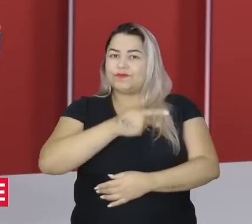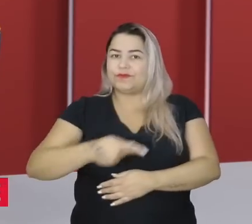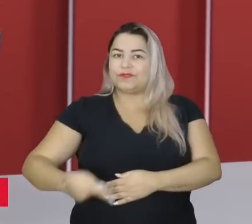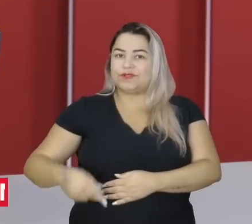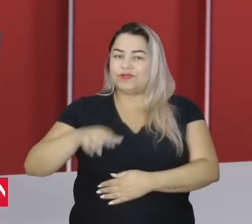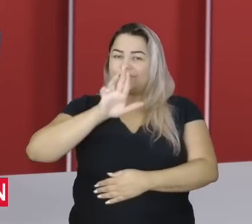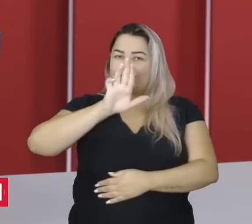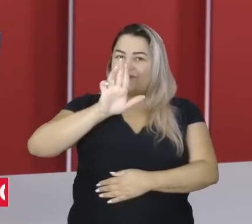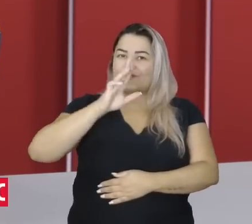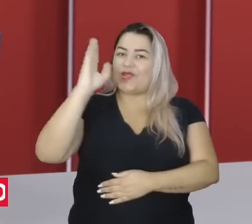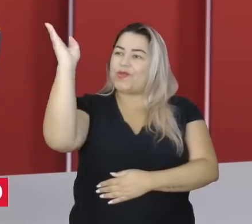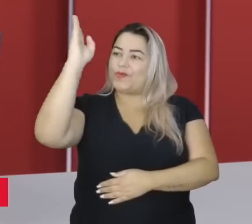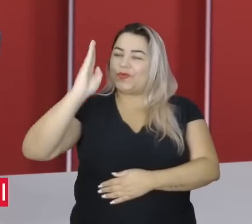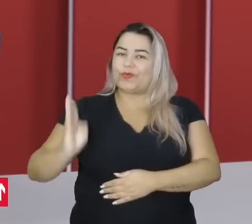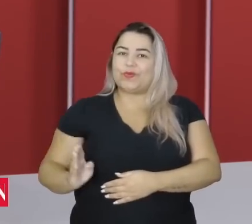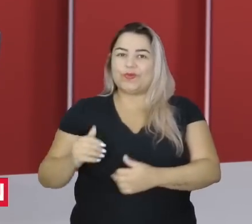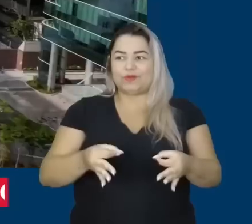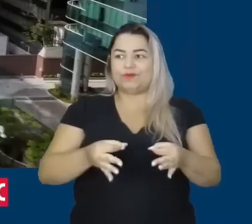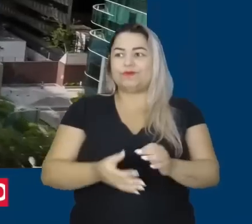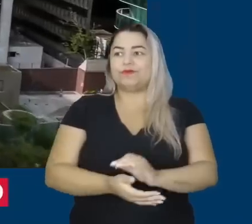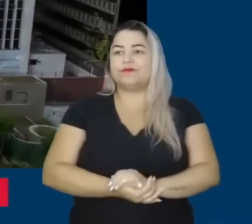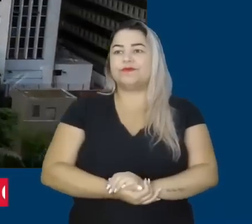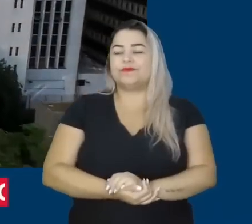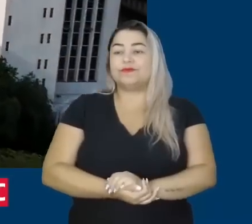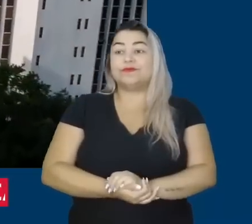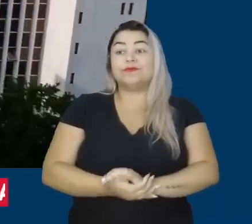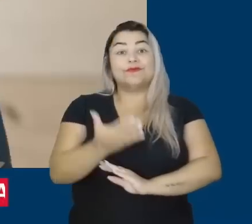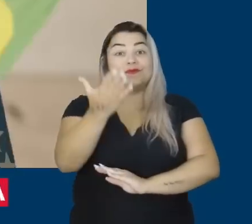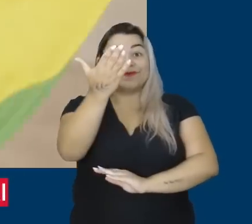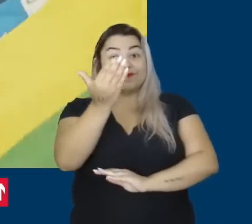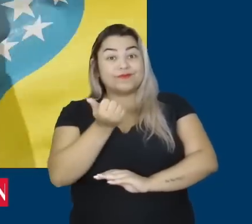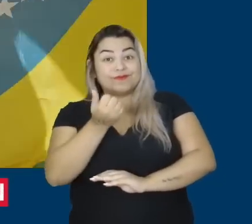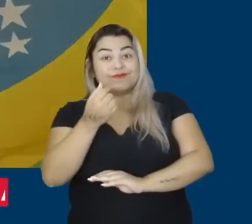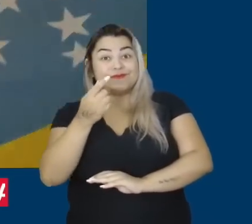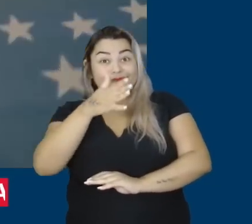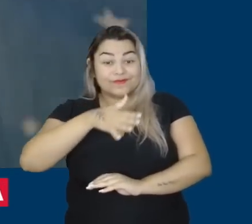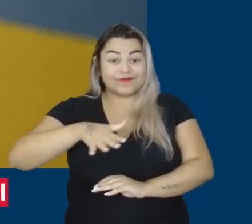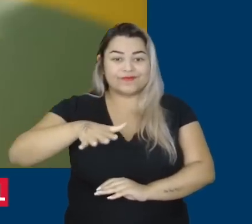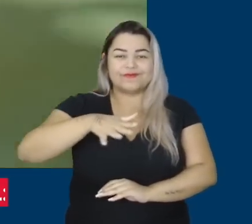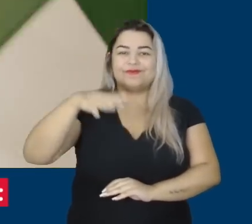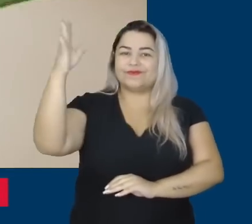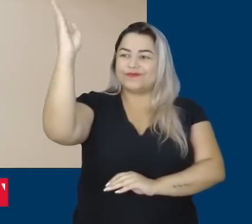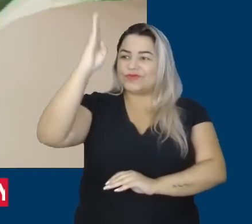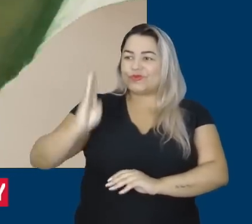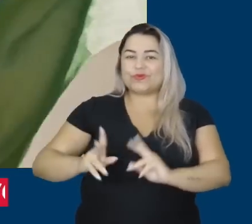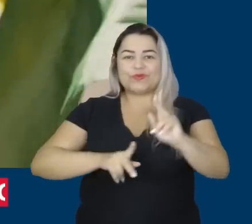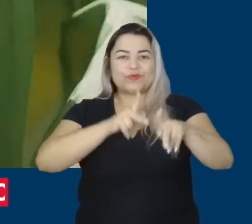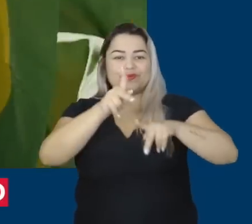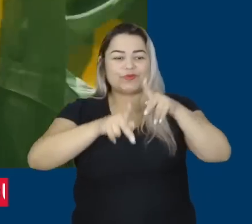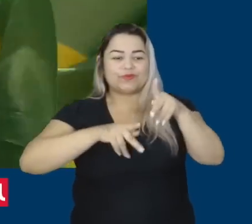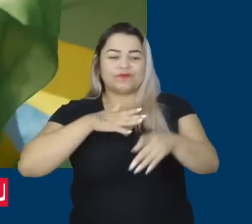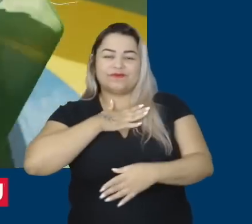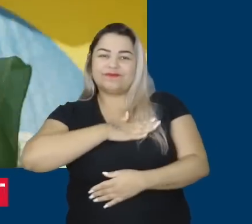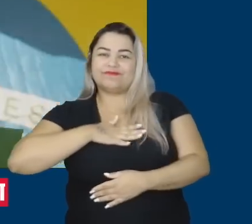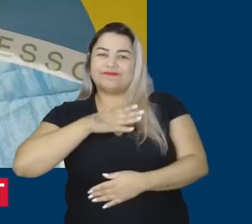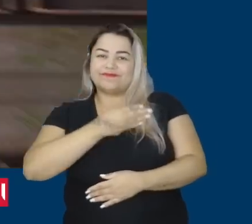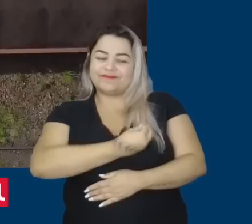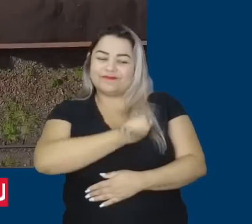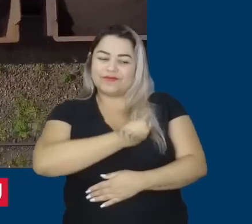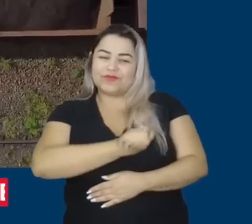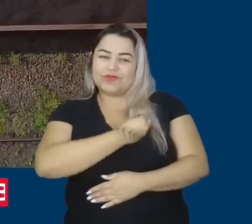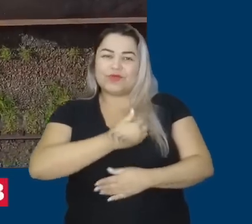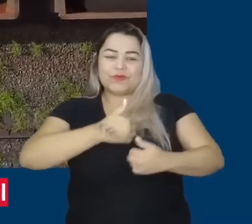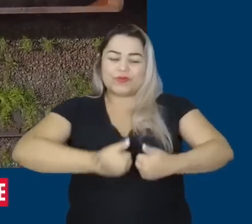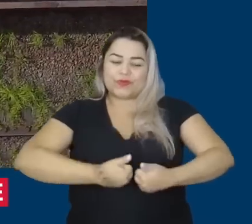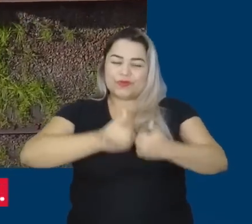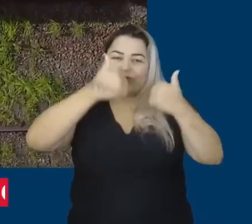Lula. É o Brasil no rumo certo. Vem com a gente, meu Brasil, que o povo tá gostando, nossa vida melhorando.